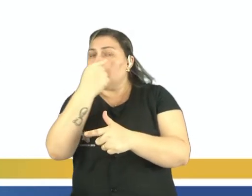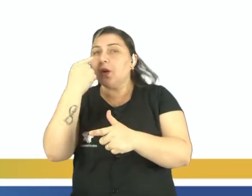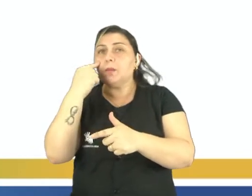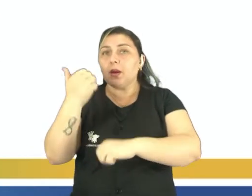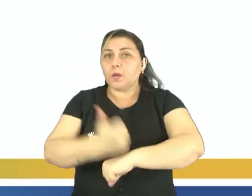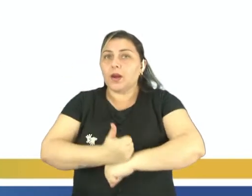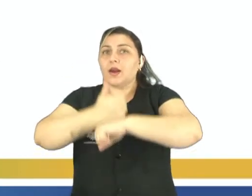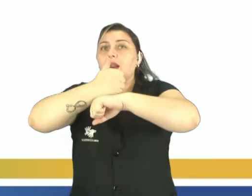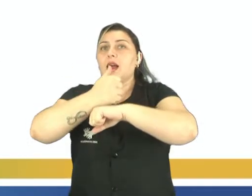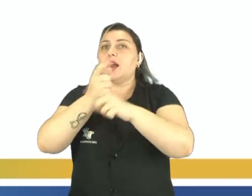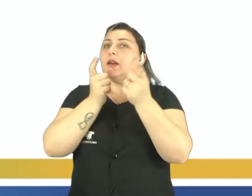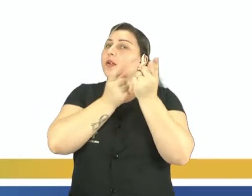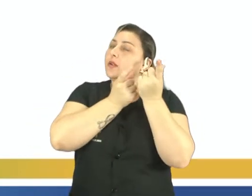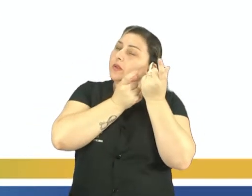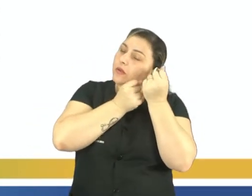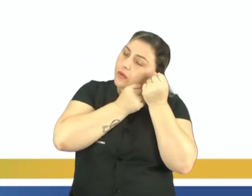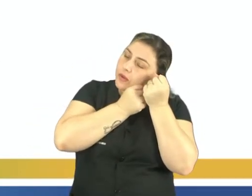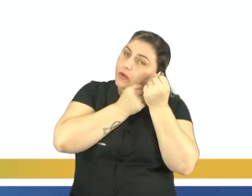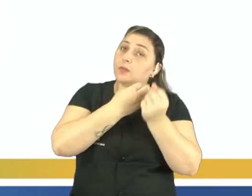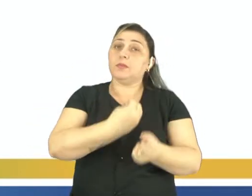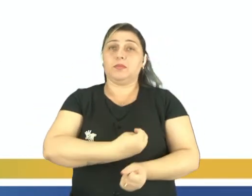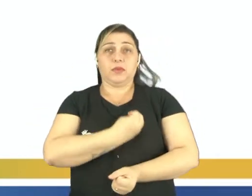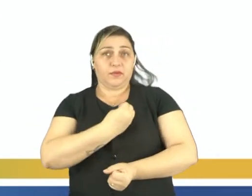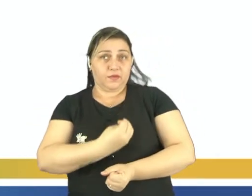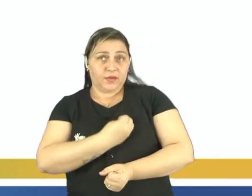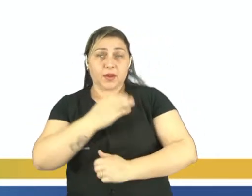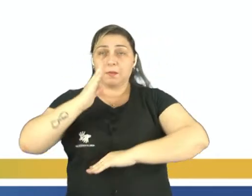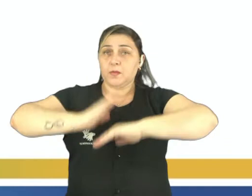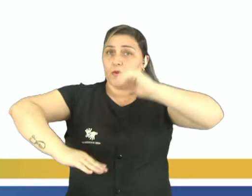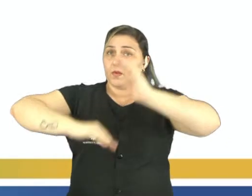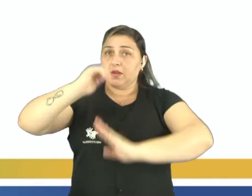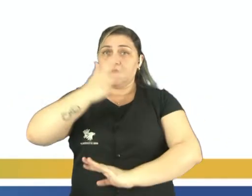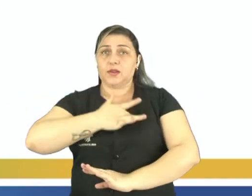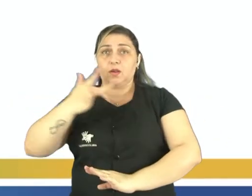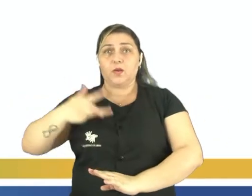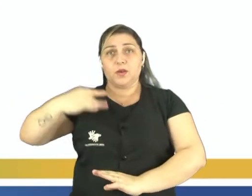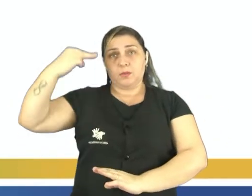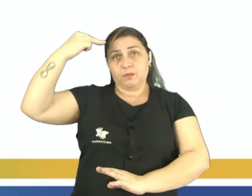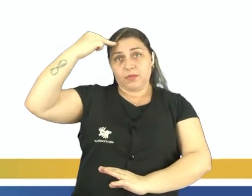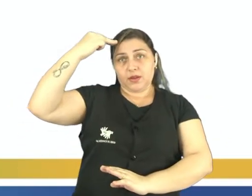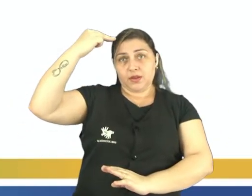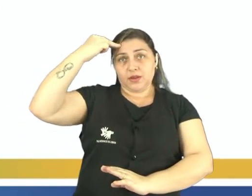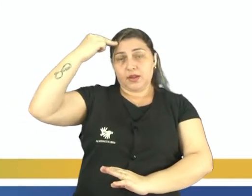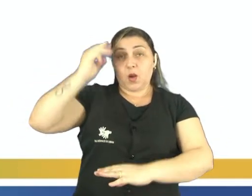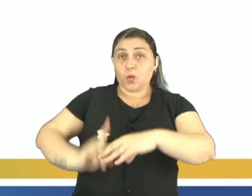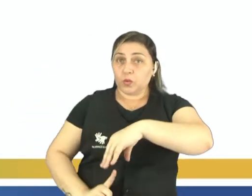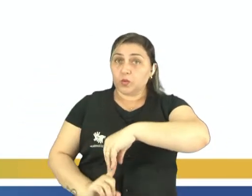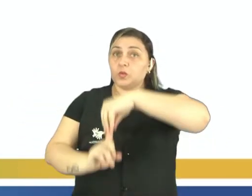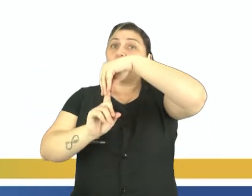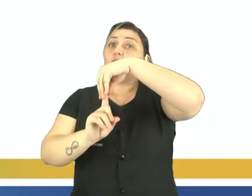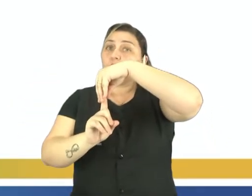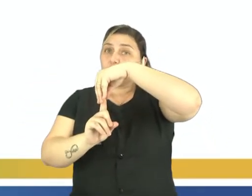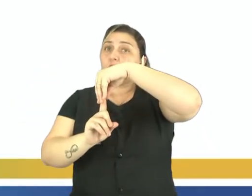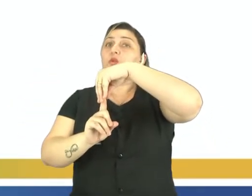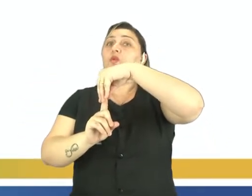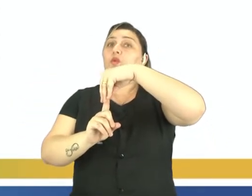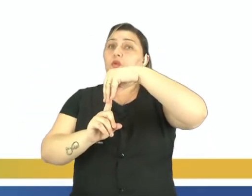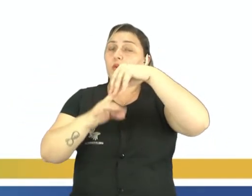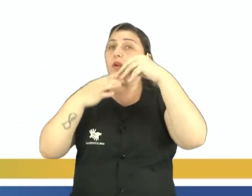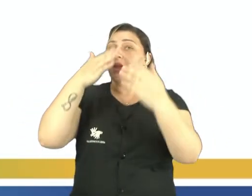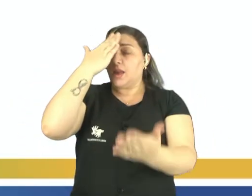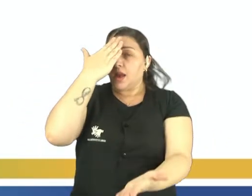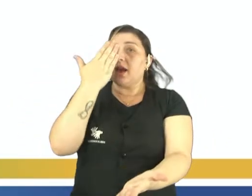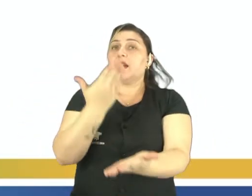qualidade do sono, para a vida, enfim. Profissionais de saúde mental são unânimes, quer dizer que todos eles concordam em